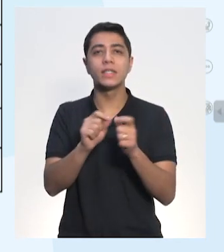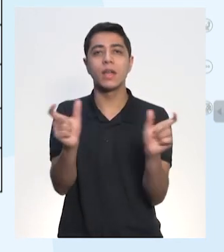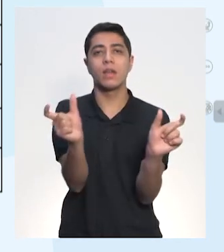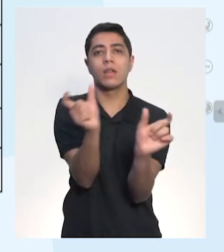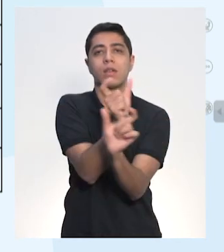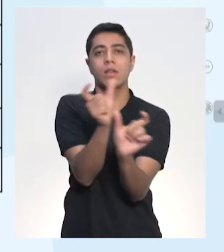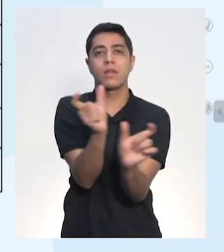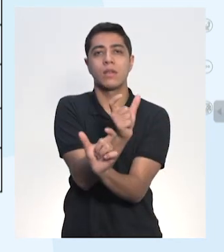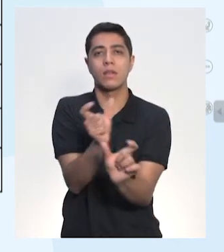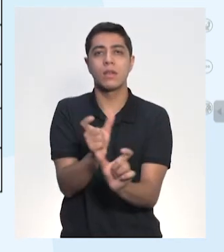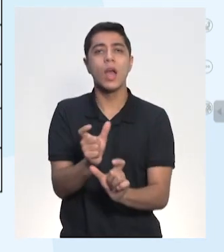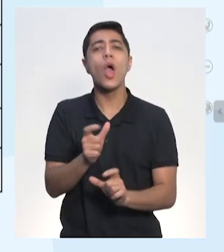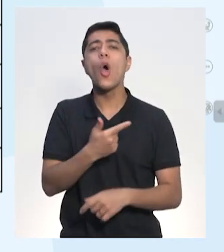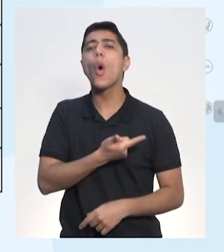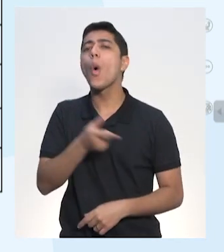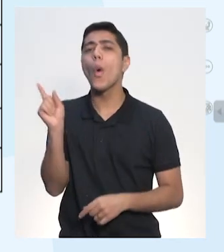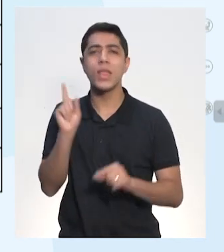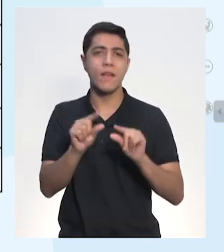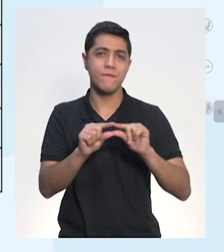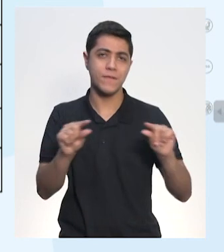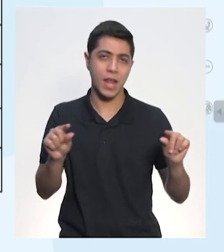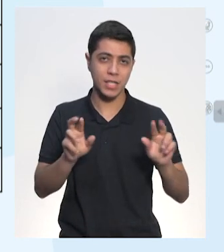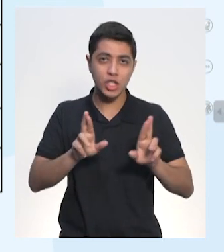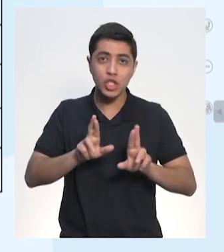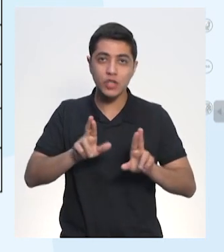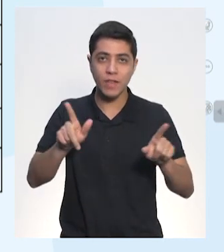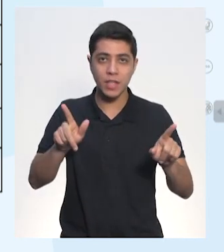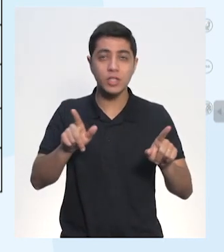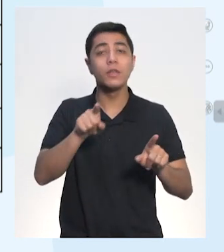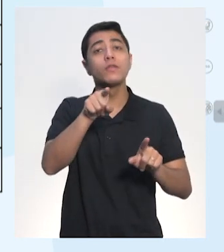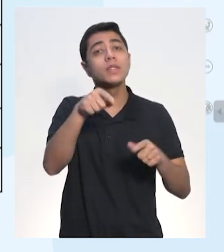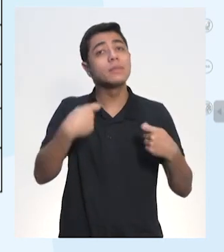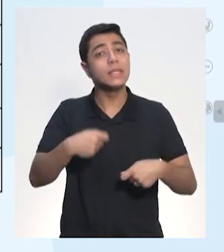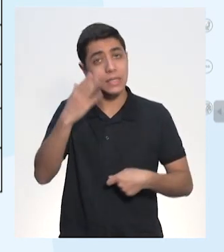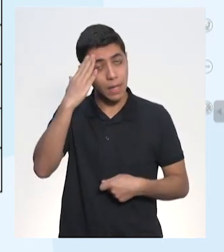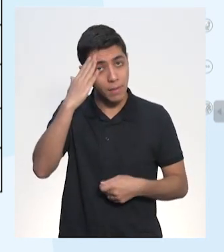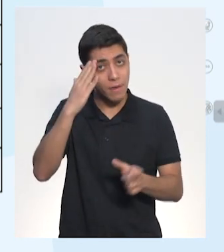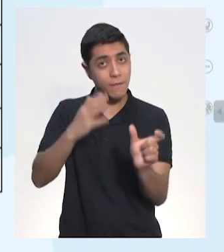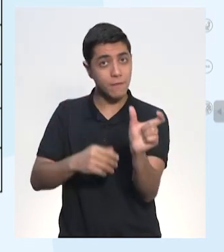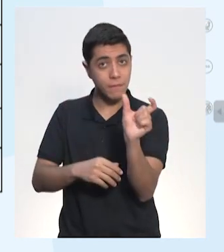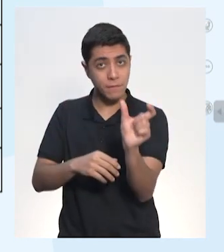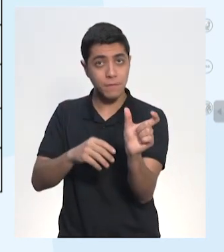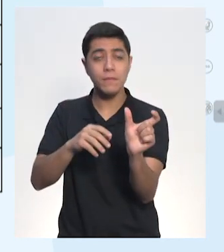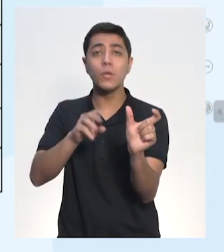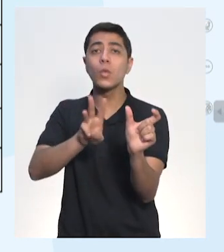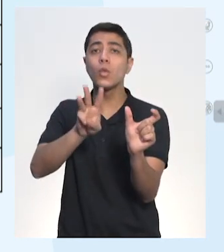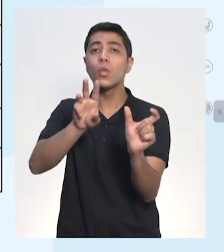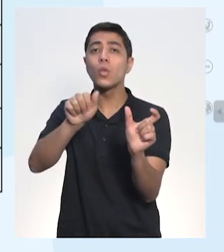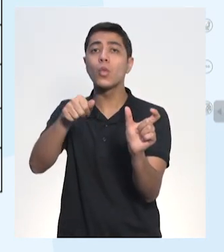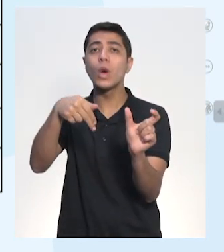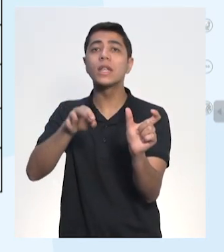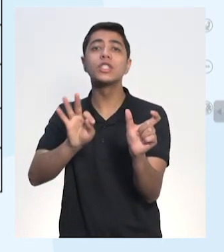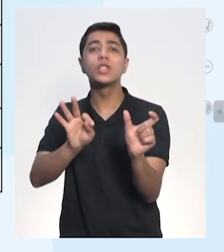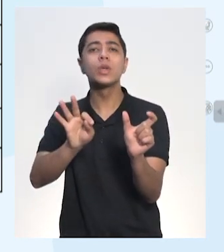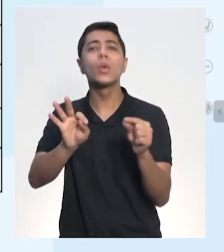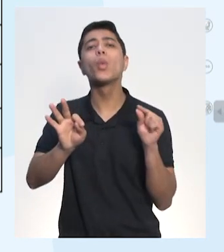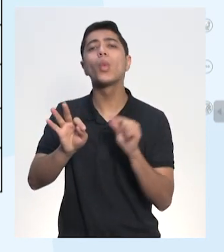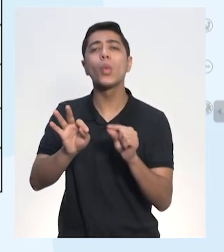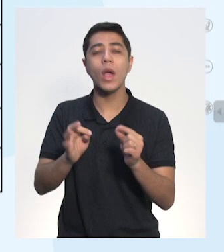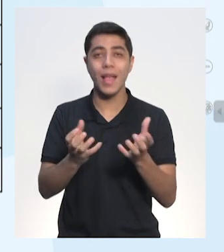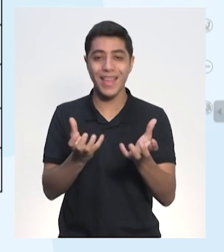nós precisamos. Então, é importante você saber o significado do verbo want, que é querer, e need, que é precisar, né? Então,